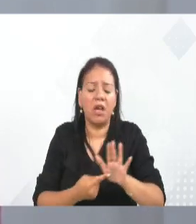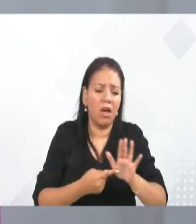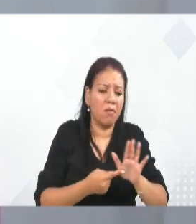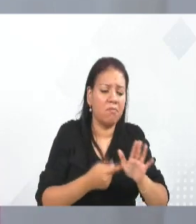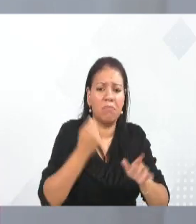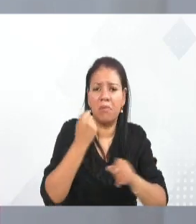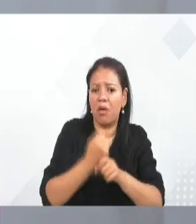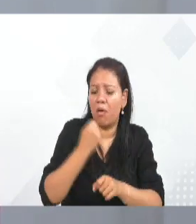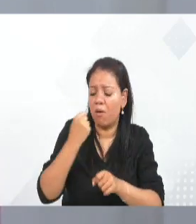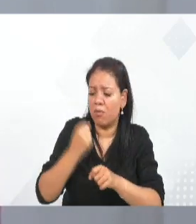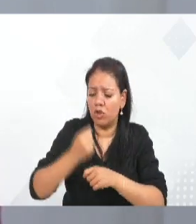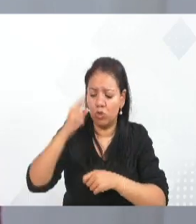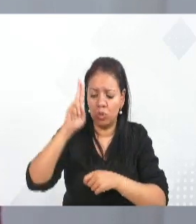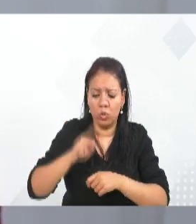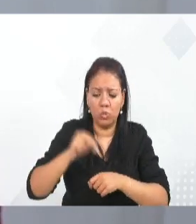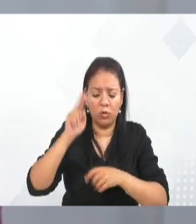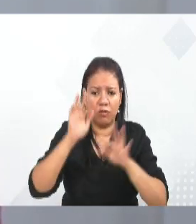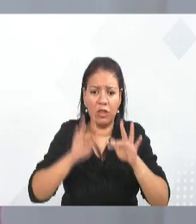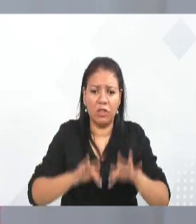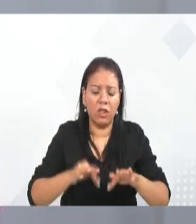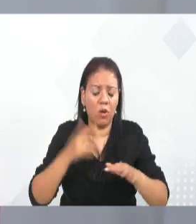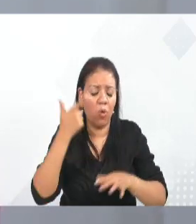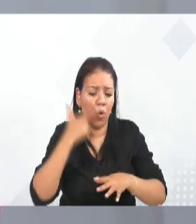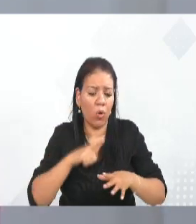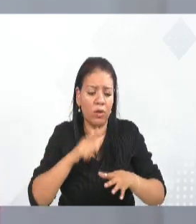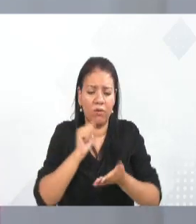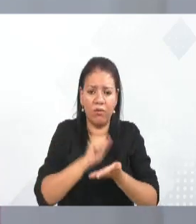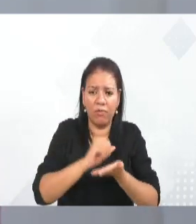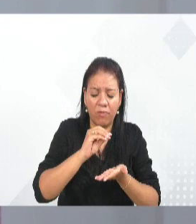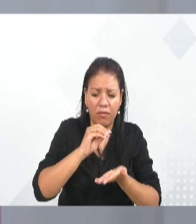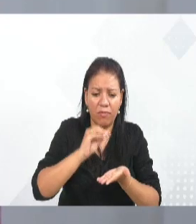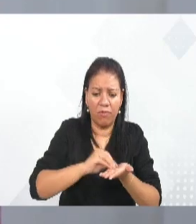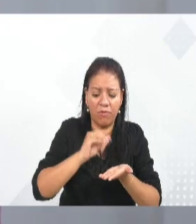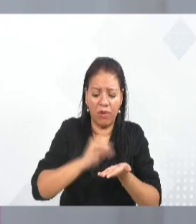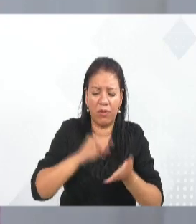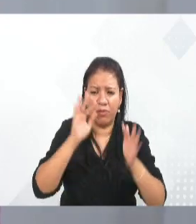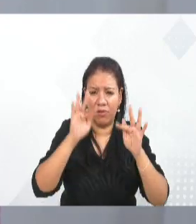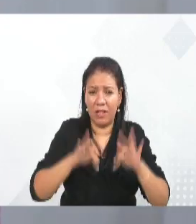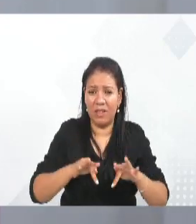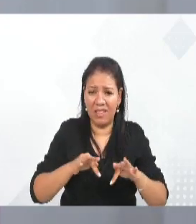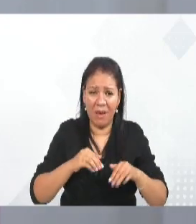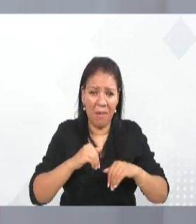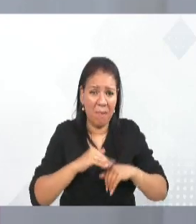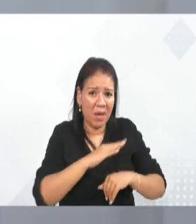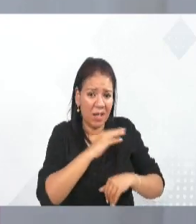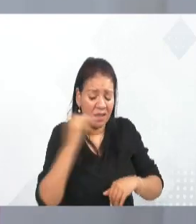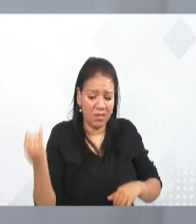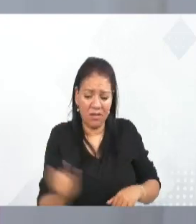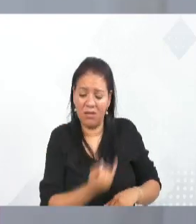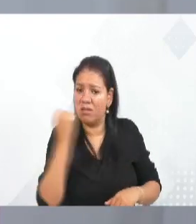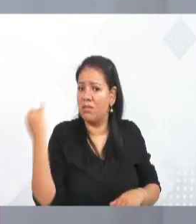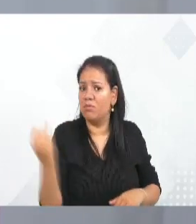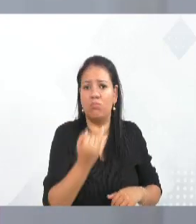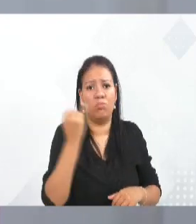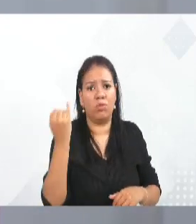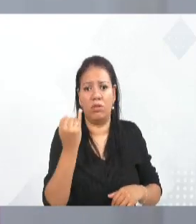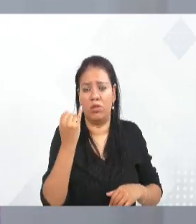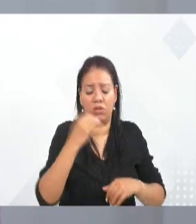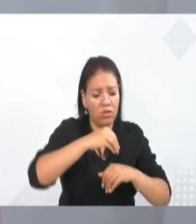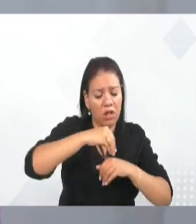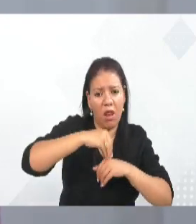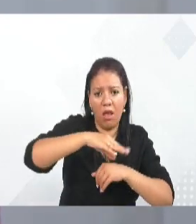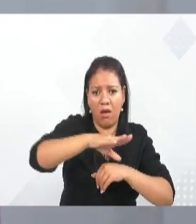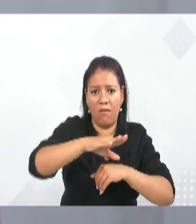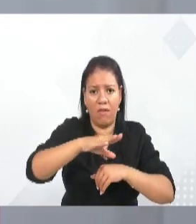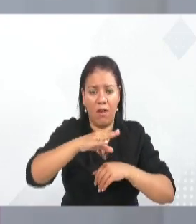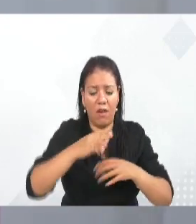enfim inacabadas outras que estão pelo meio do caminho mas isso aqui é extremamente importante que é justamente levar tecnologia